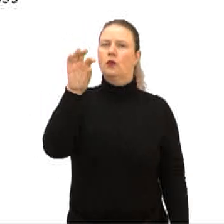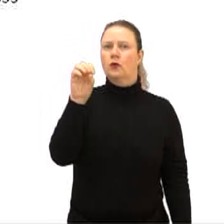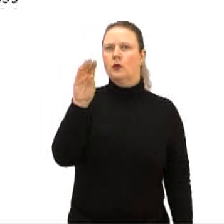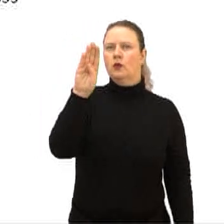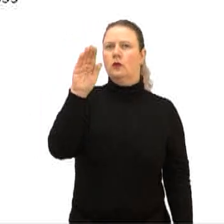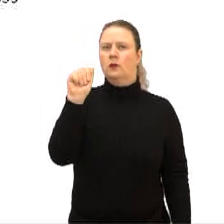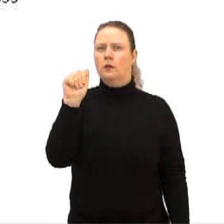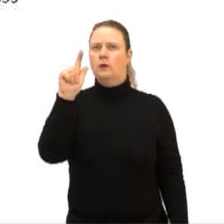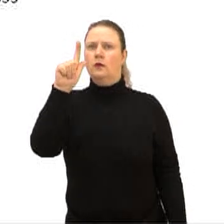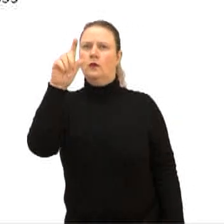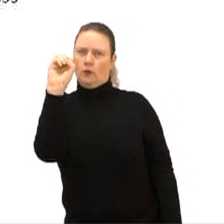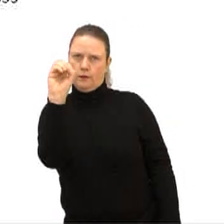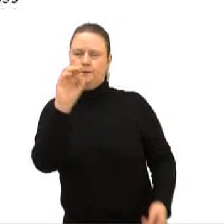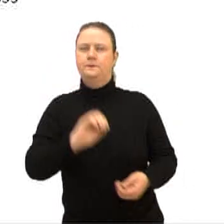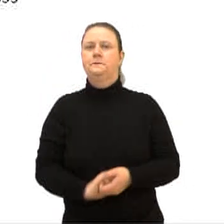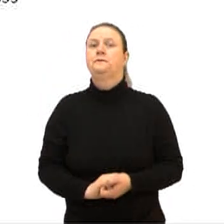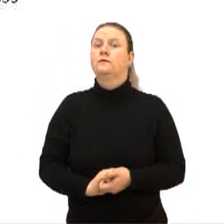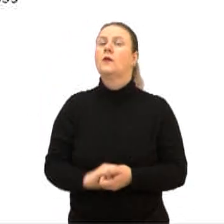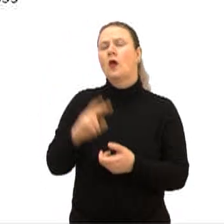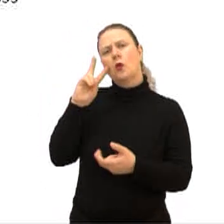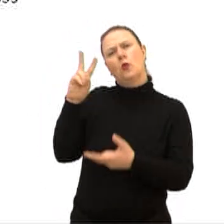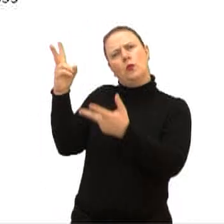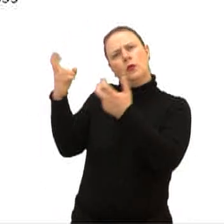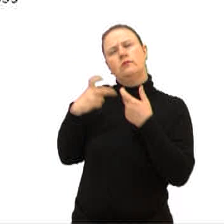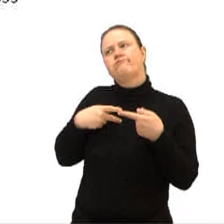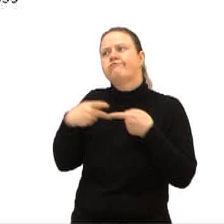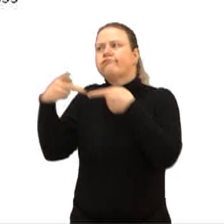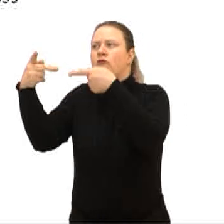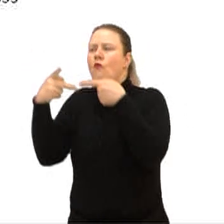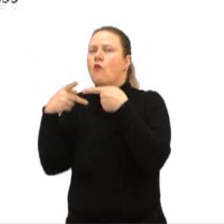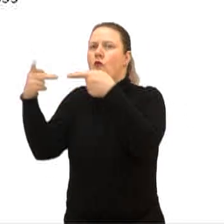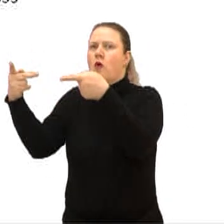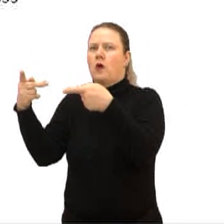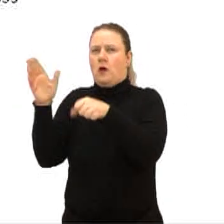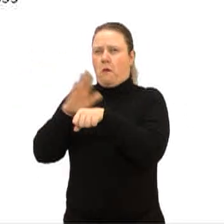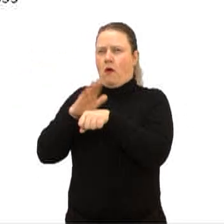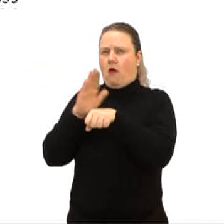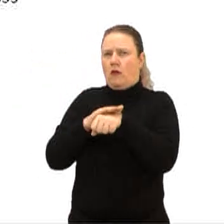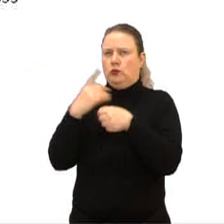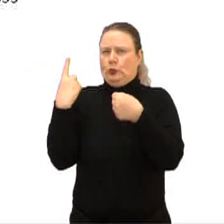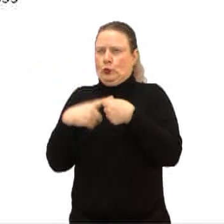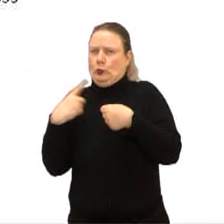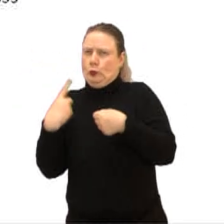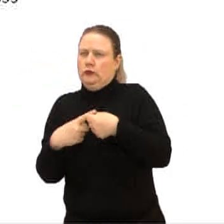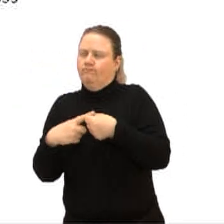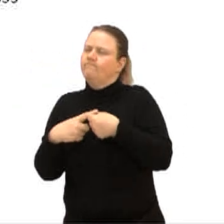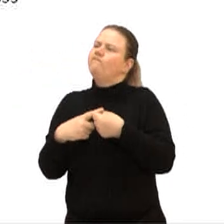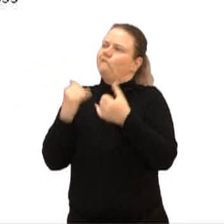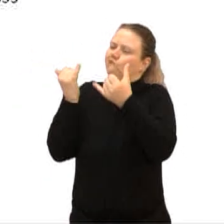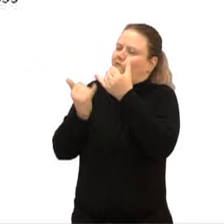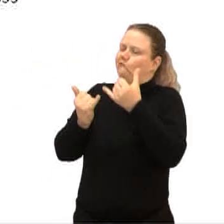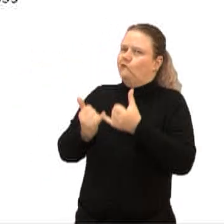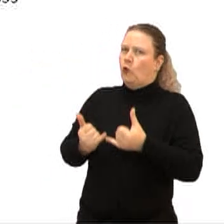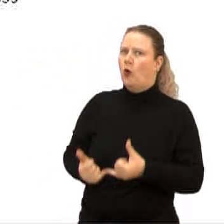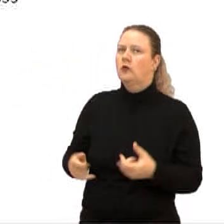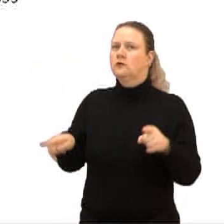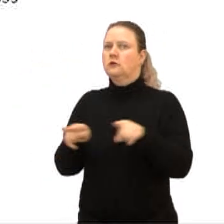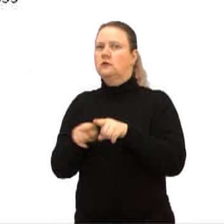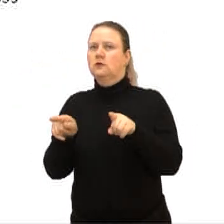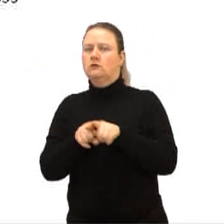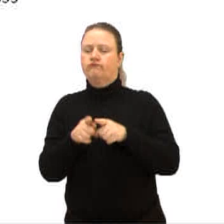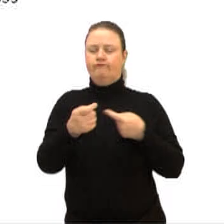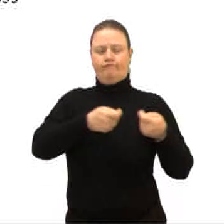desse aspecto turístico a gente percebe uma região mais urbanizada que reflete o aspecto ligado